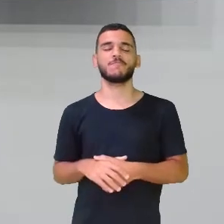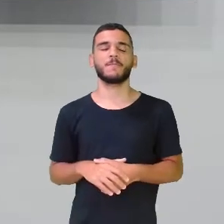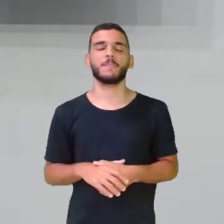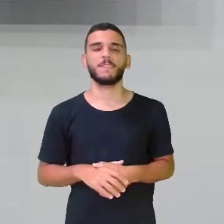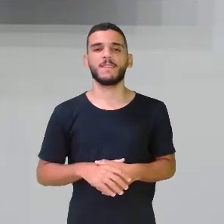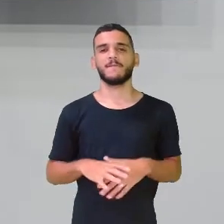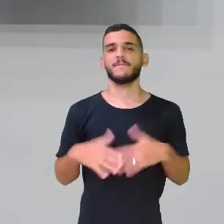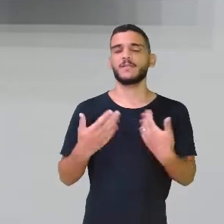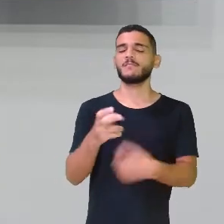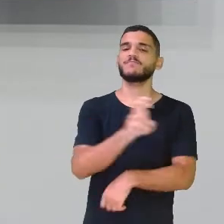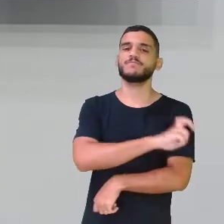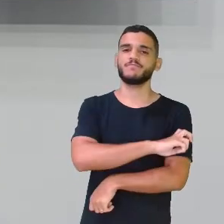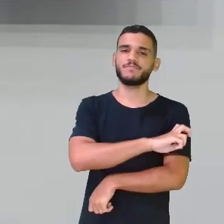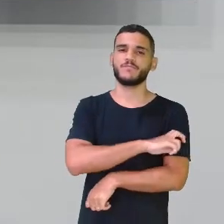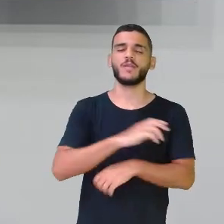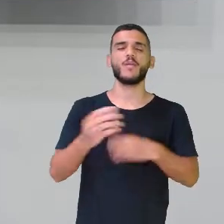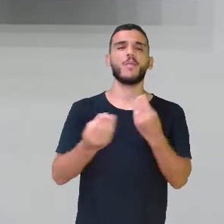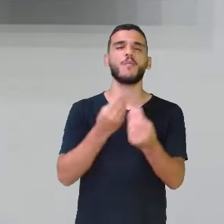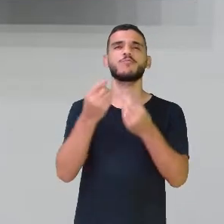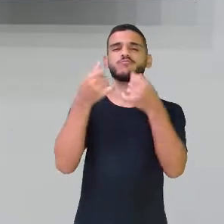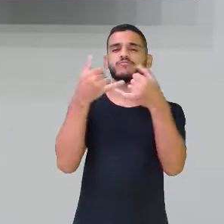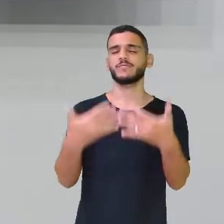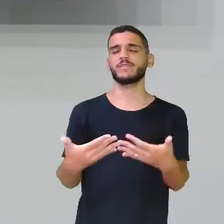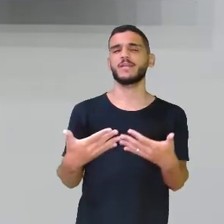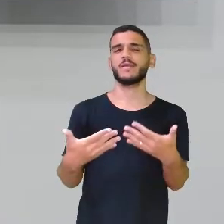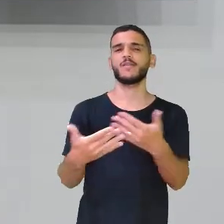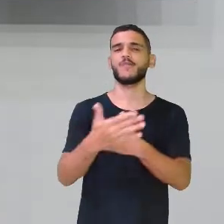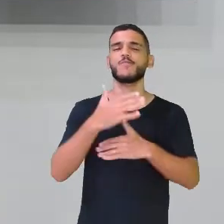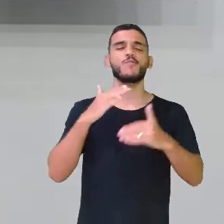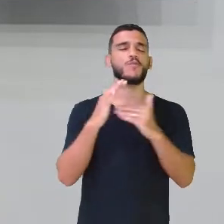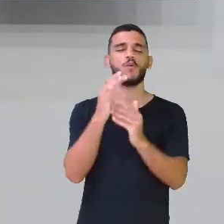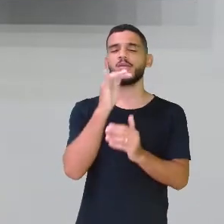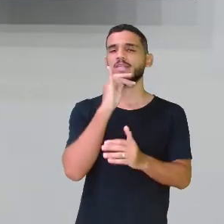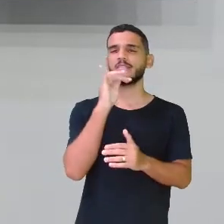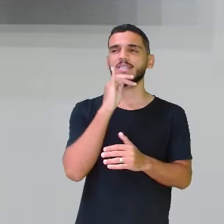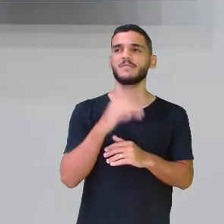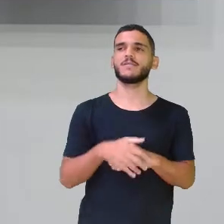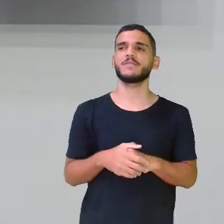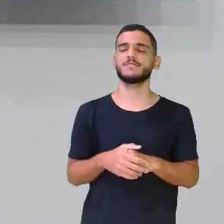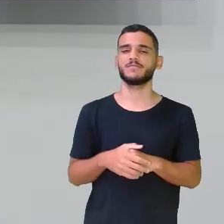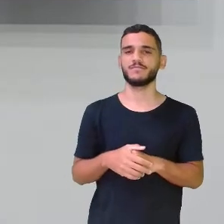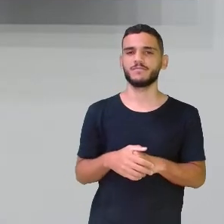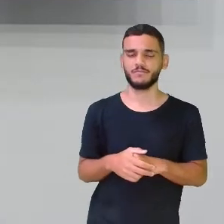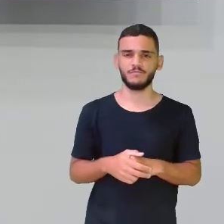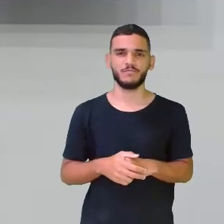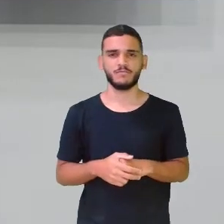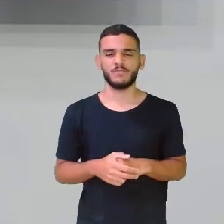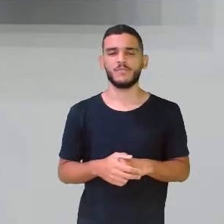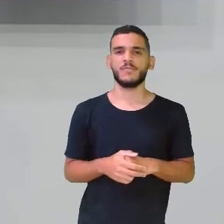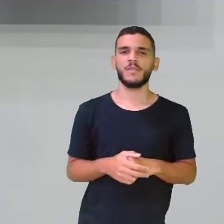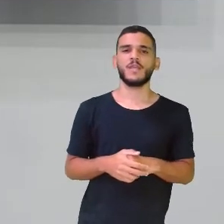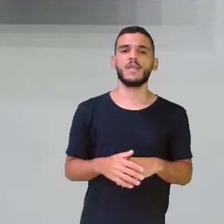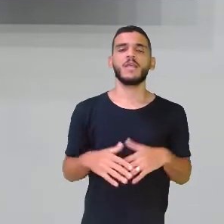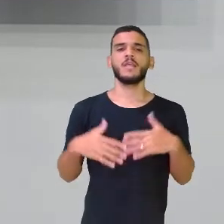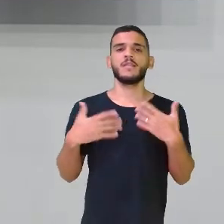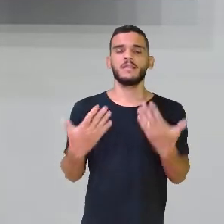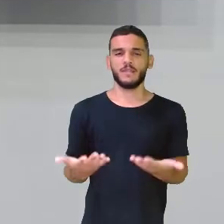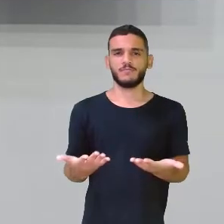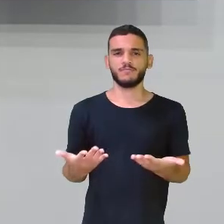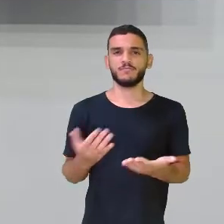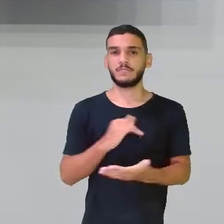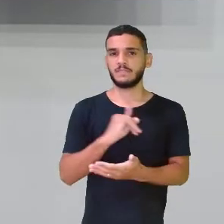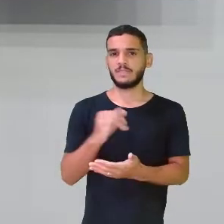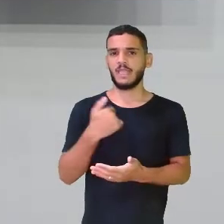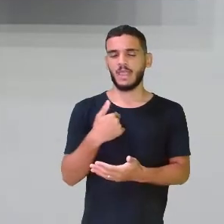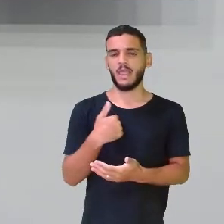o que é que eu estou querendo dizer com tudo isso, com todos esses exemplos? É que dependendo do que eu for